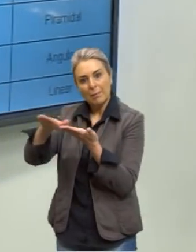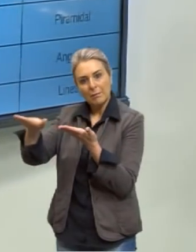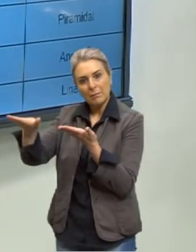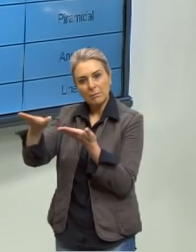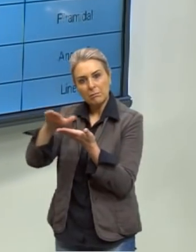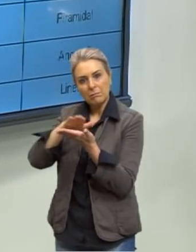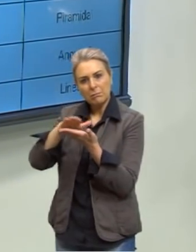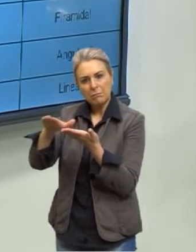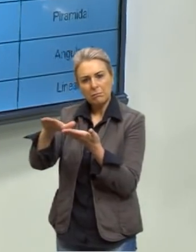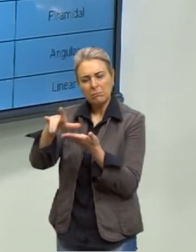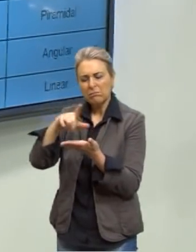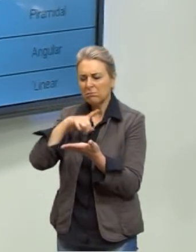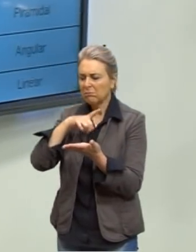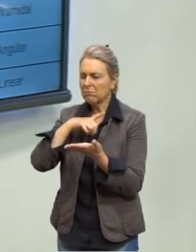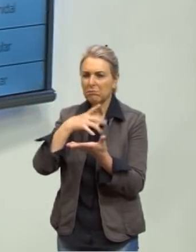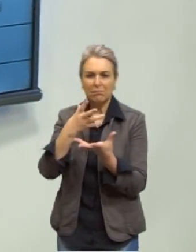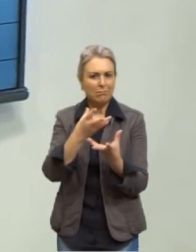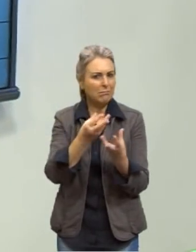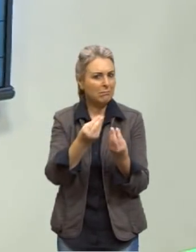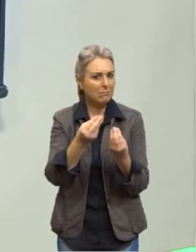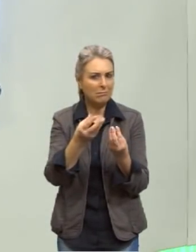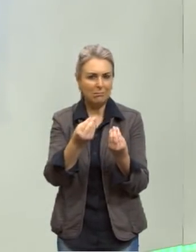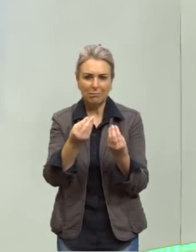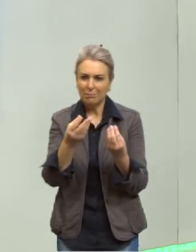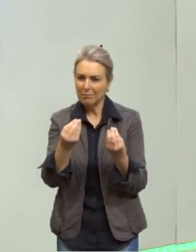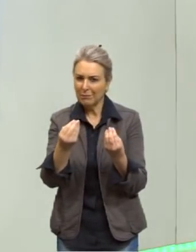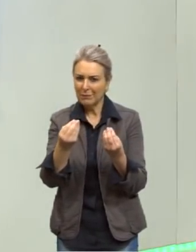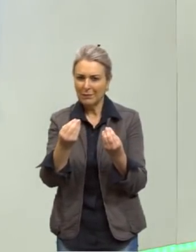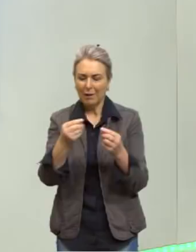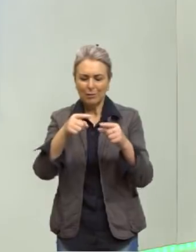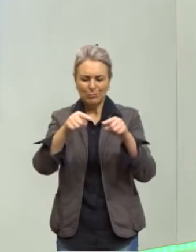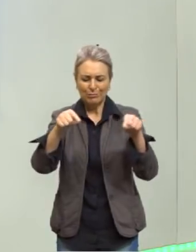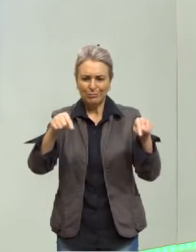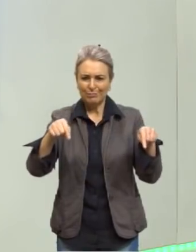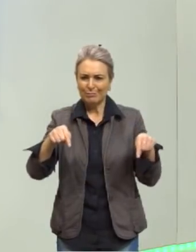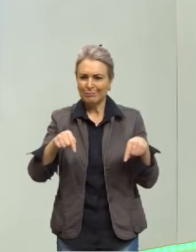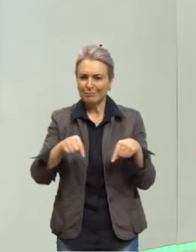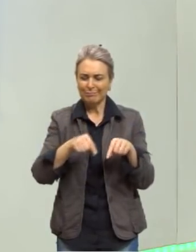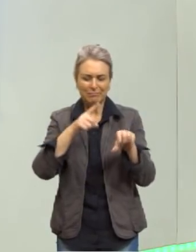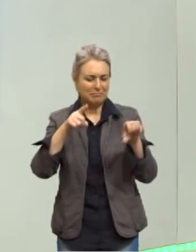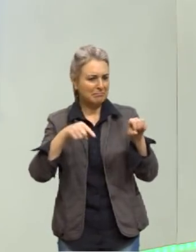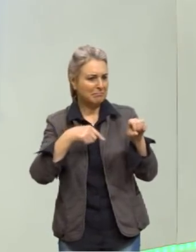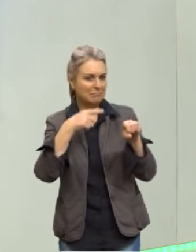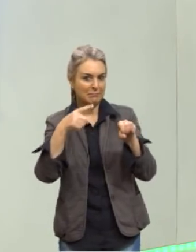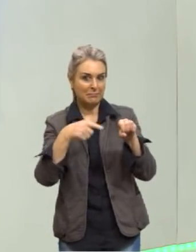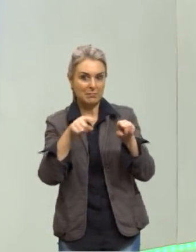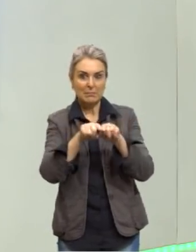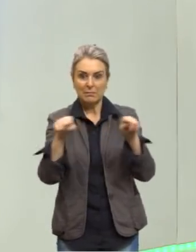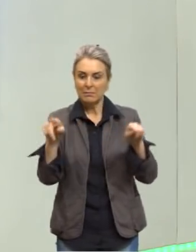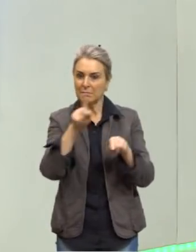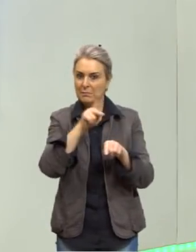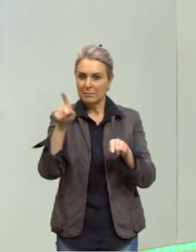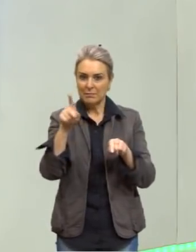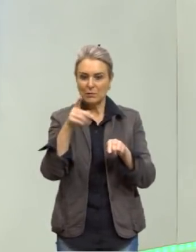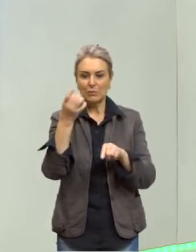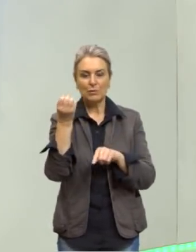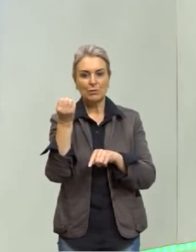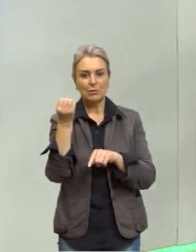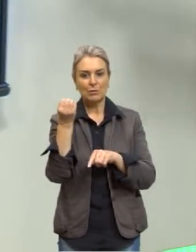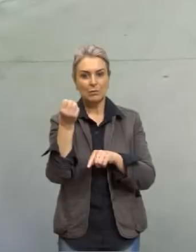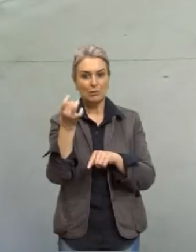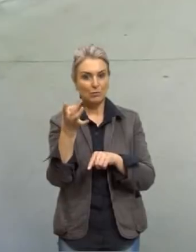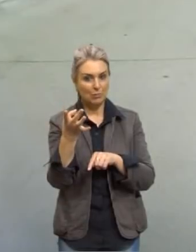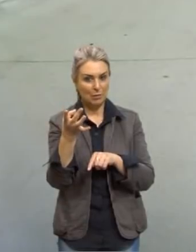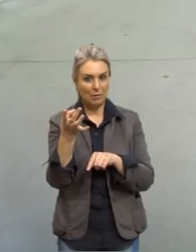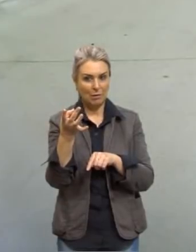as geometrias tem bipirâmide trigonal tem a quadrática tem optar érica mas a que a gente vai trabalhar são aquelas